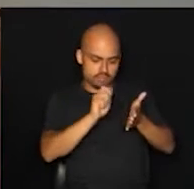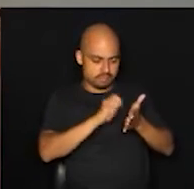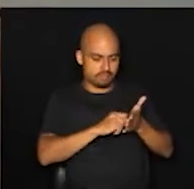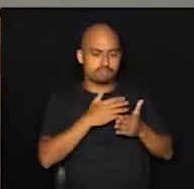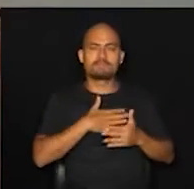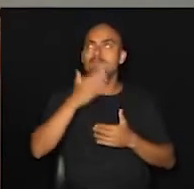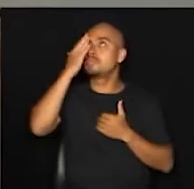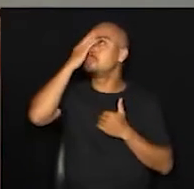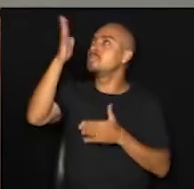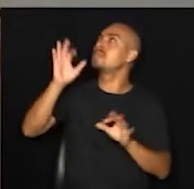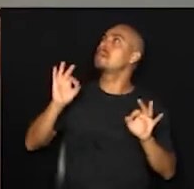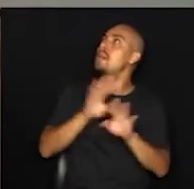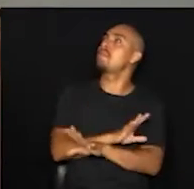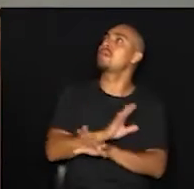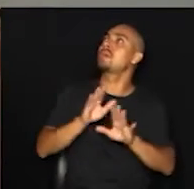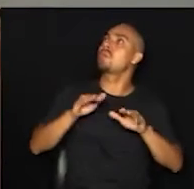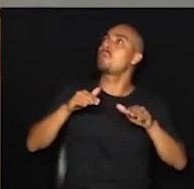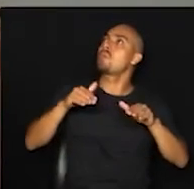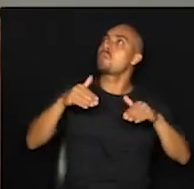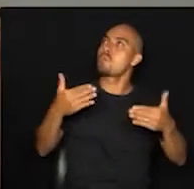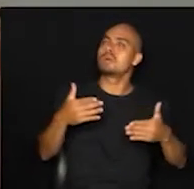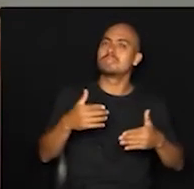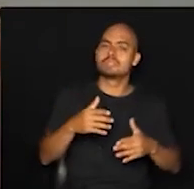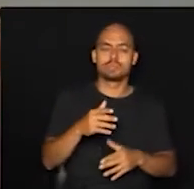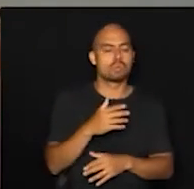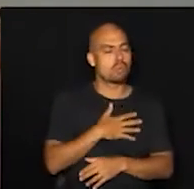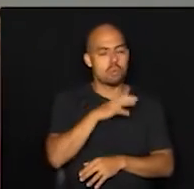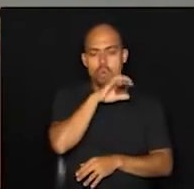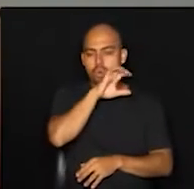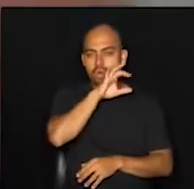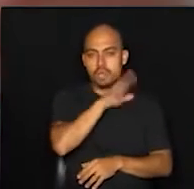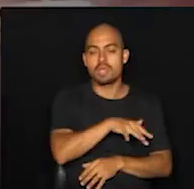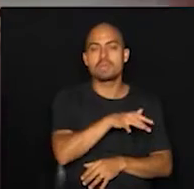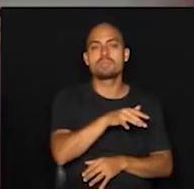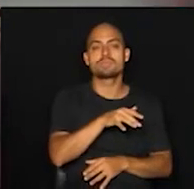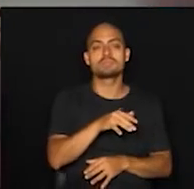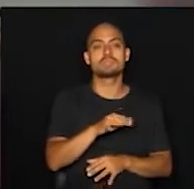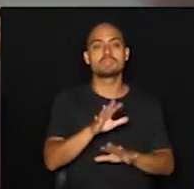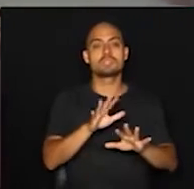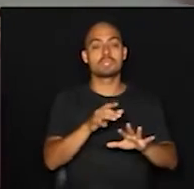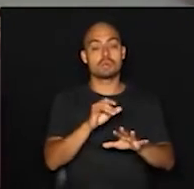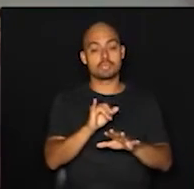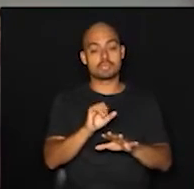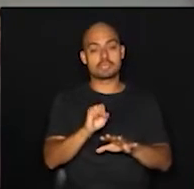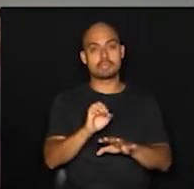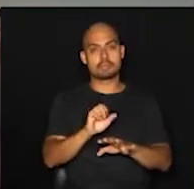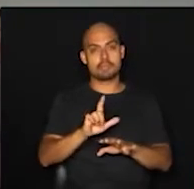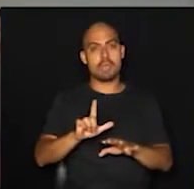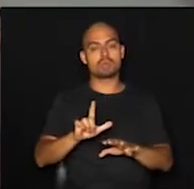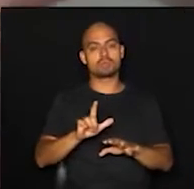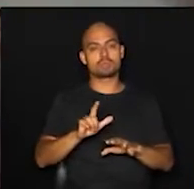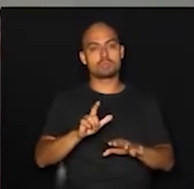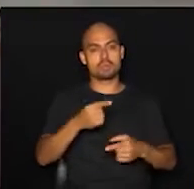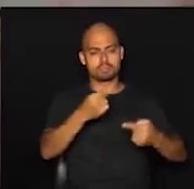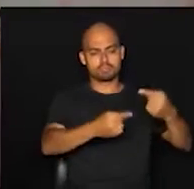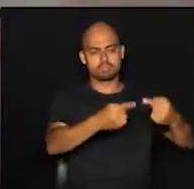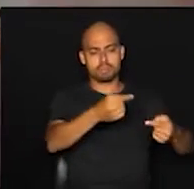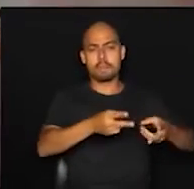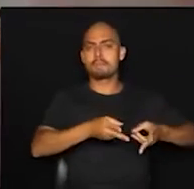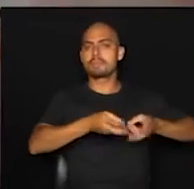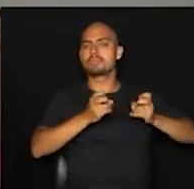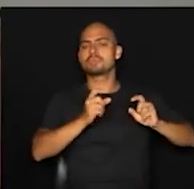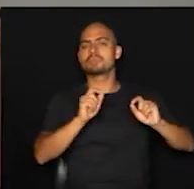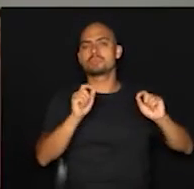é um escândalo, isso mancha a imagem do Império. Isso é uma coisa... Então, assim, a noção que Dona Isabel tinha da política é uma noção